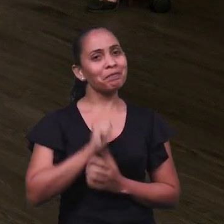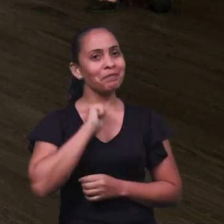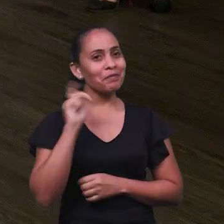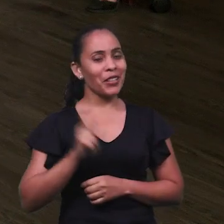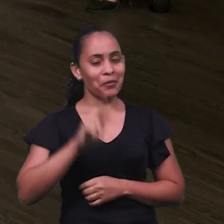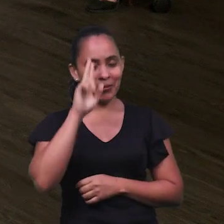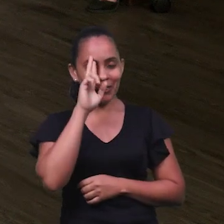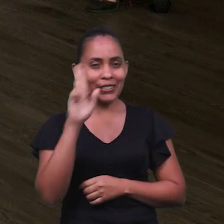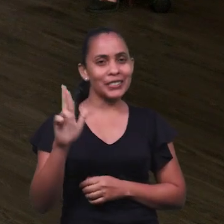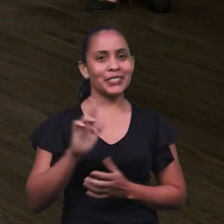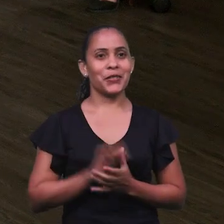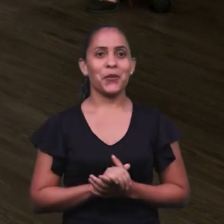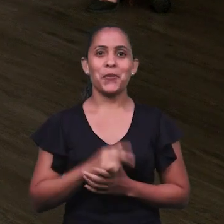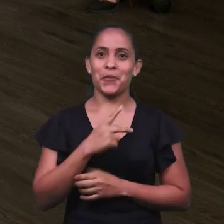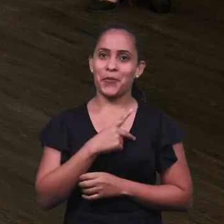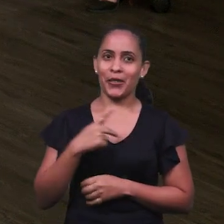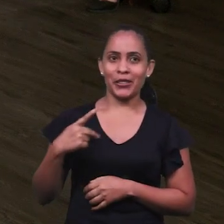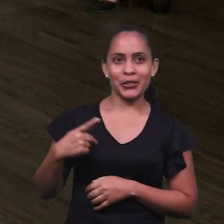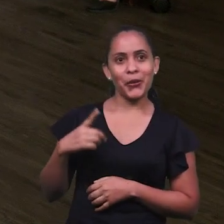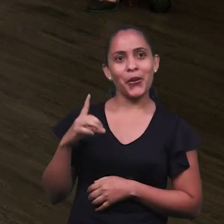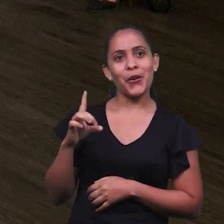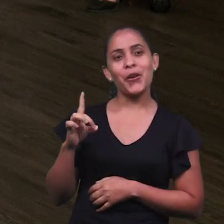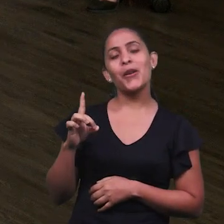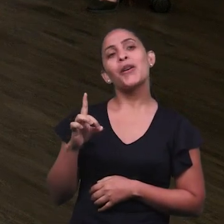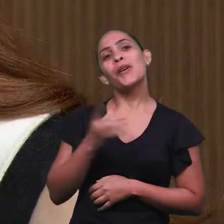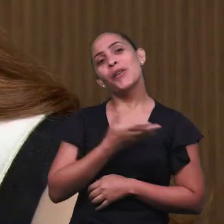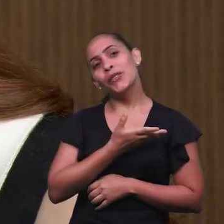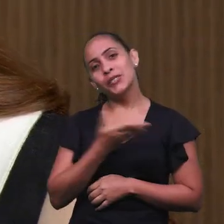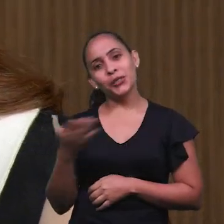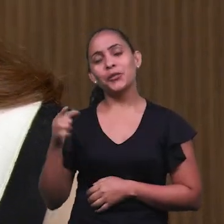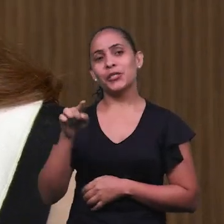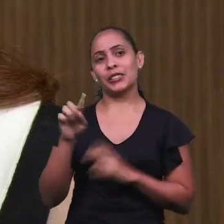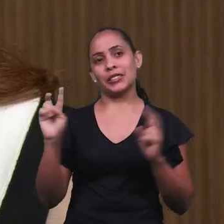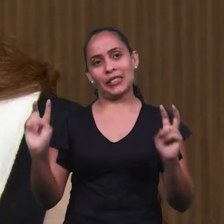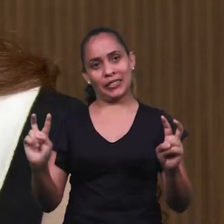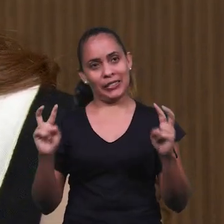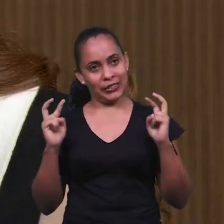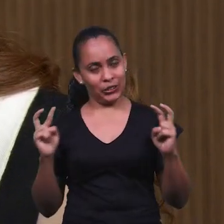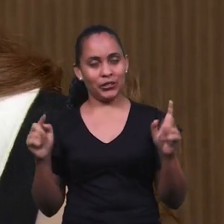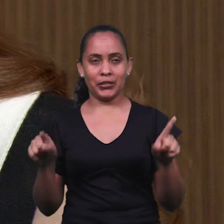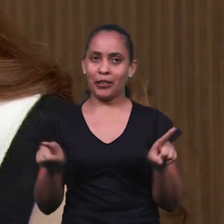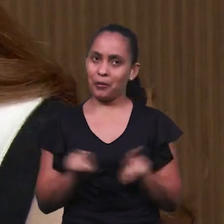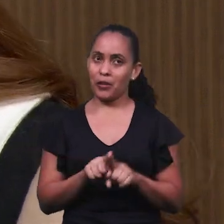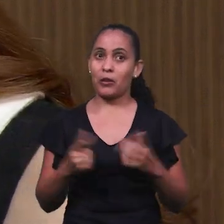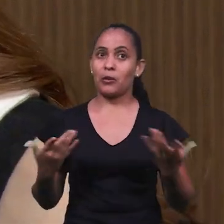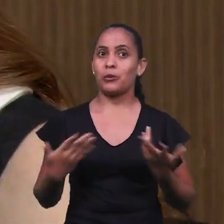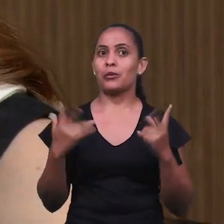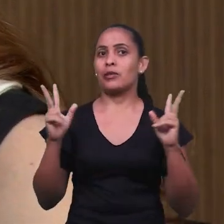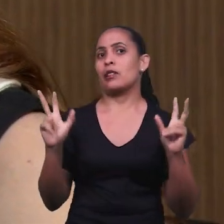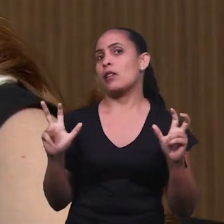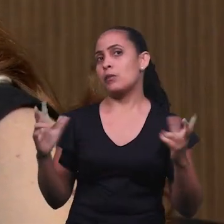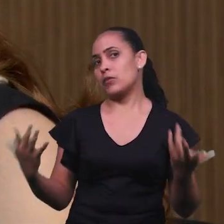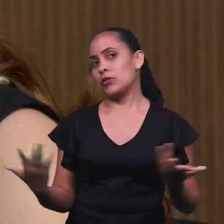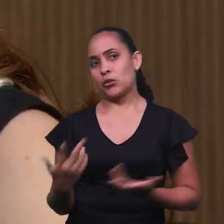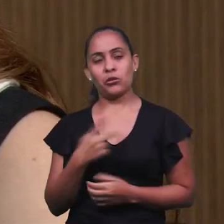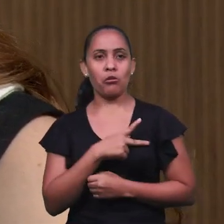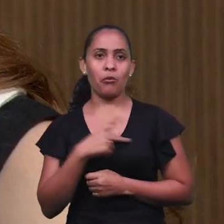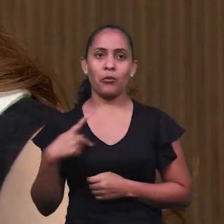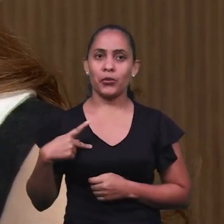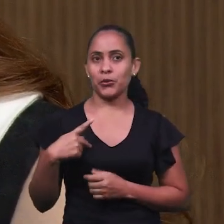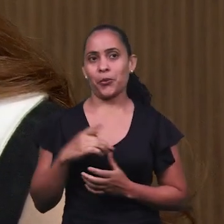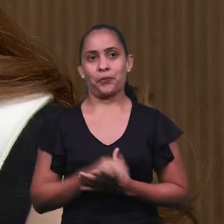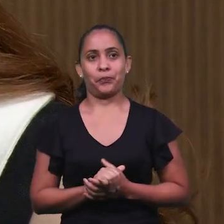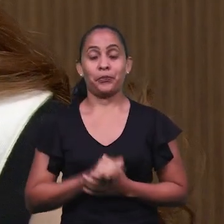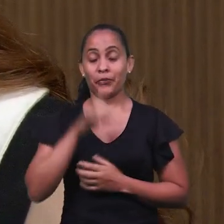do Senhor, pastor Josias, pastor Douglas, os jovens que estão aqui conosco, você também que nos assiste. O tema do programa de hoje, pastor